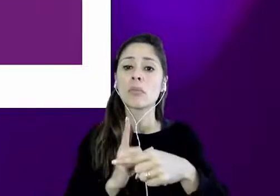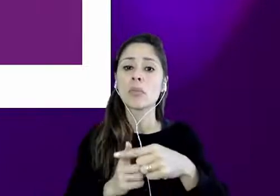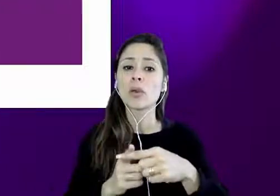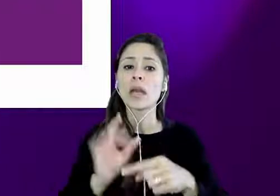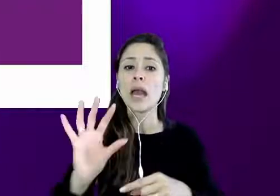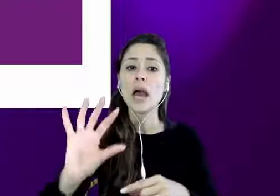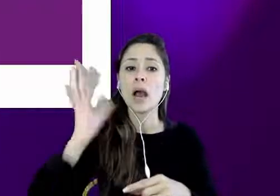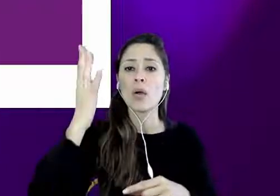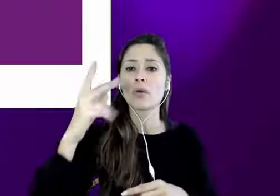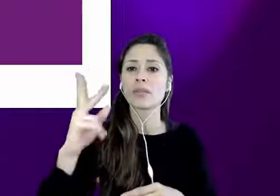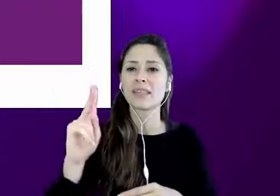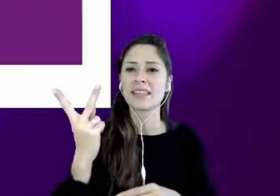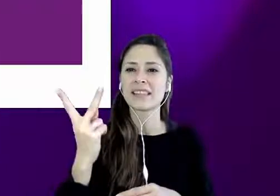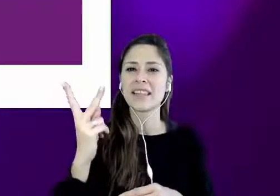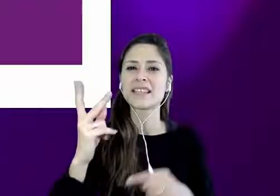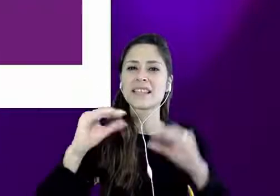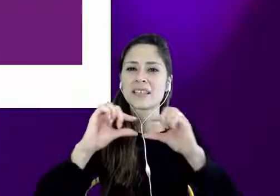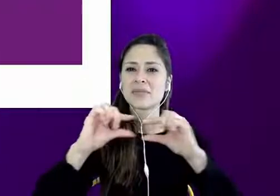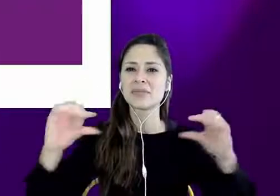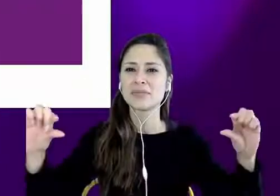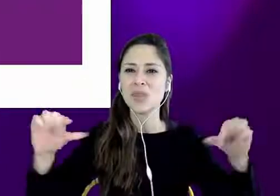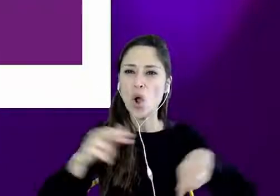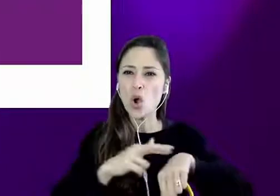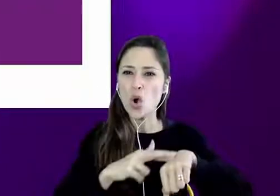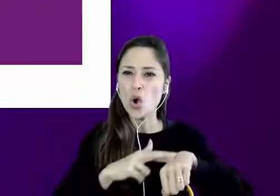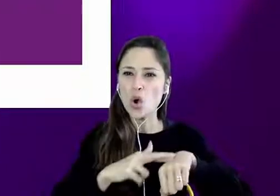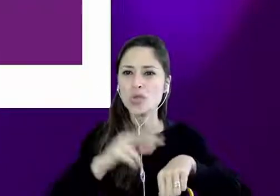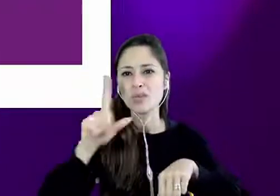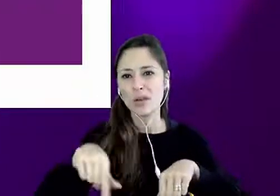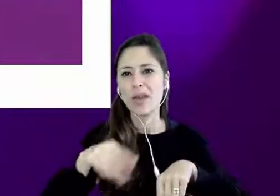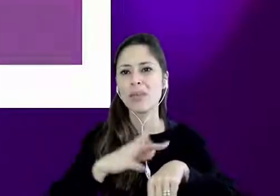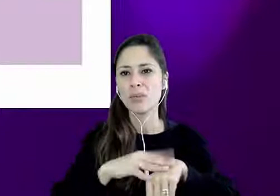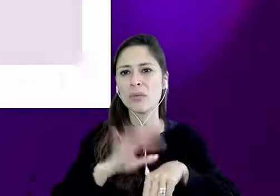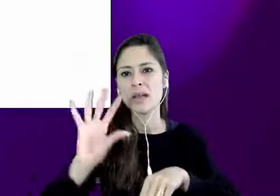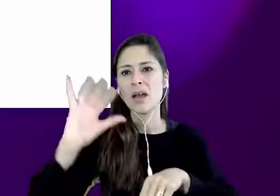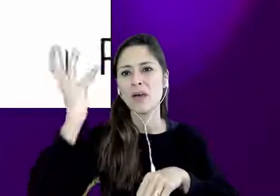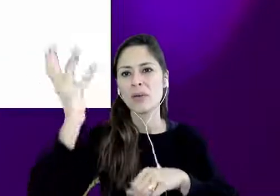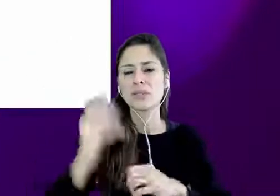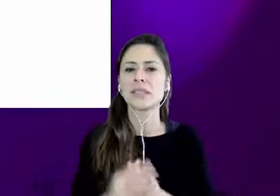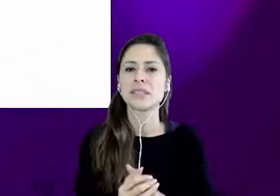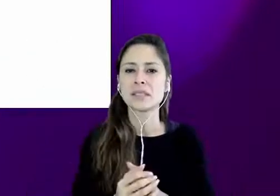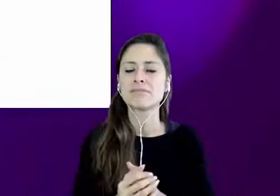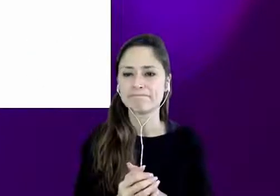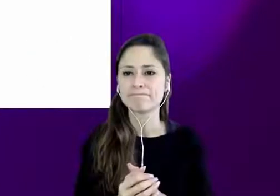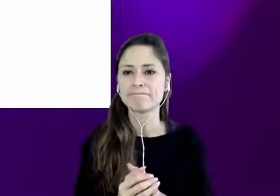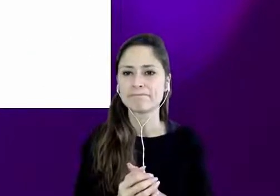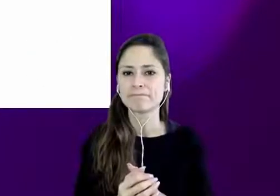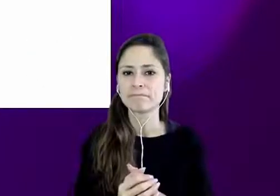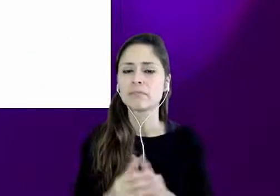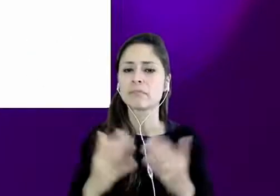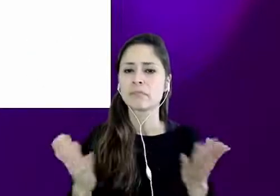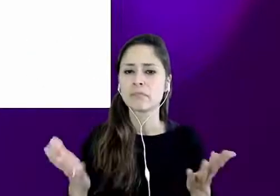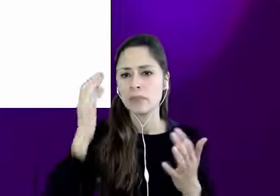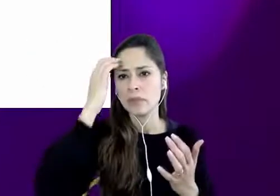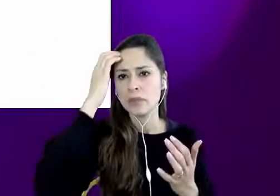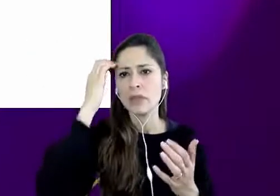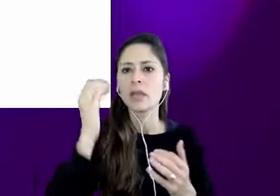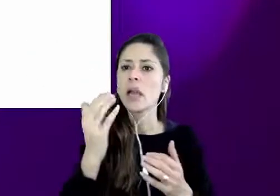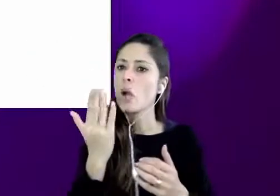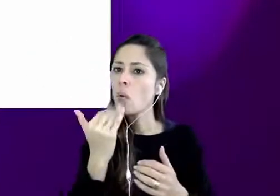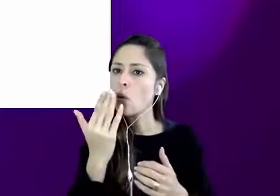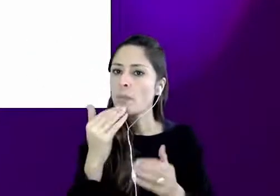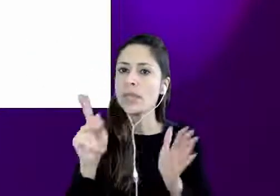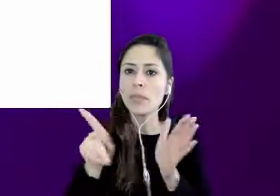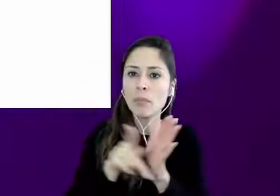hiperparatiroidismo fisiológico, aumento do HPT, justamente para proporcionar essas mudanças. E as dietas ricas em cálcios, elas